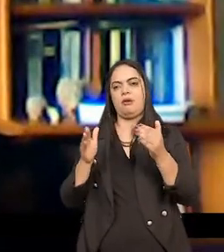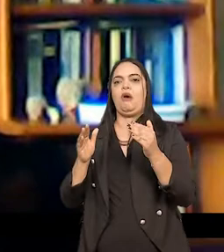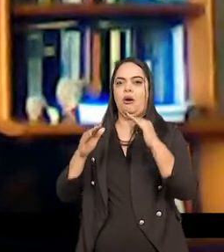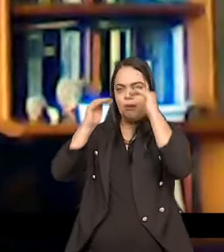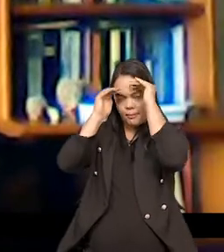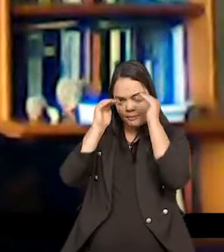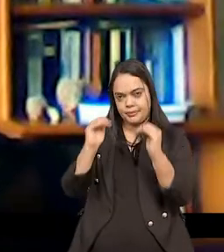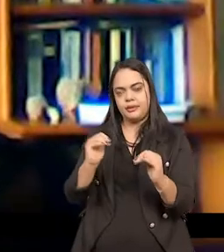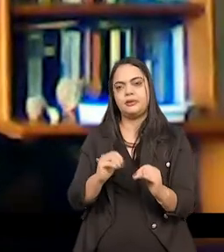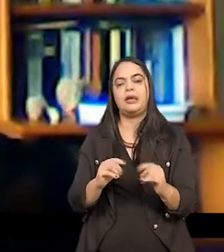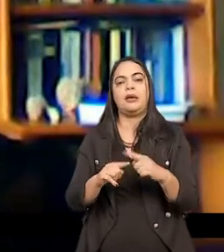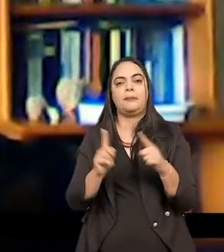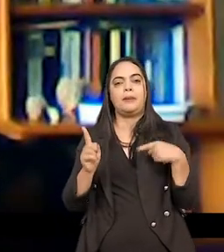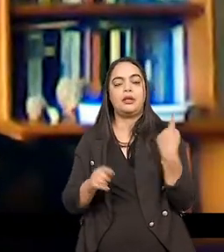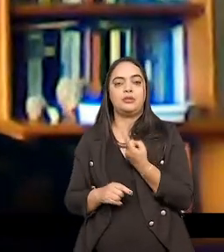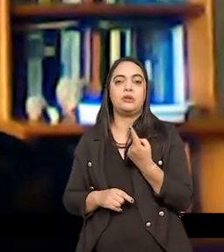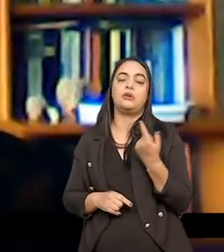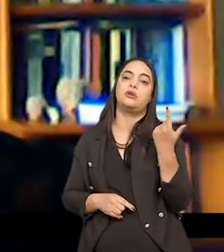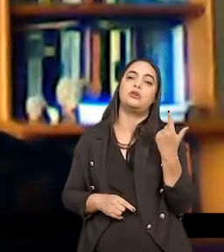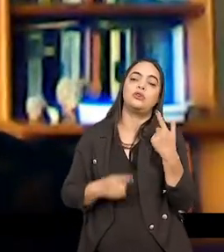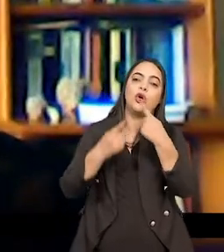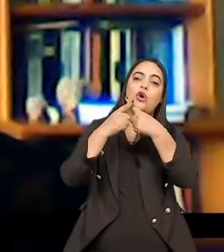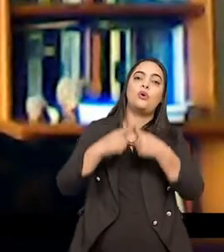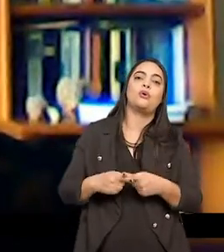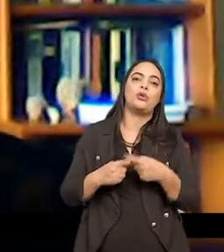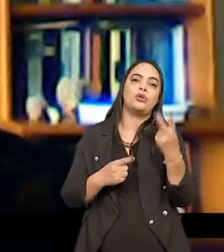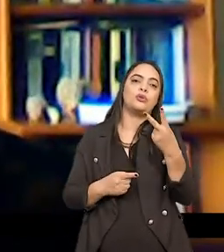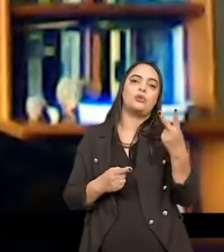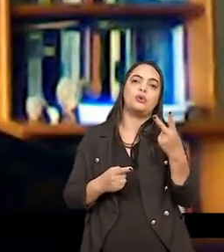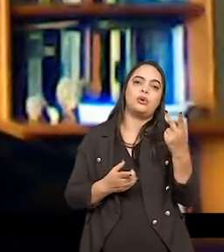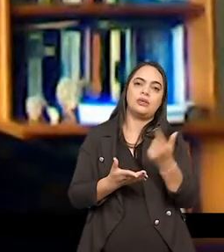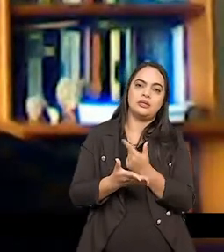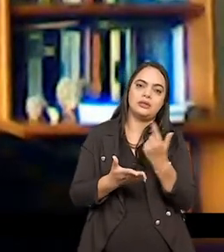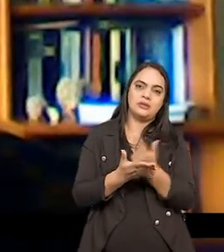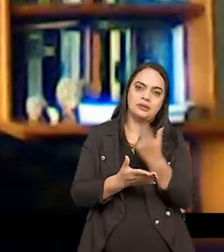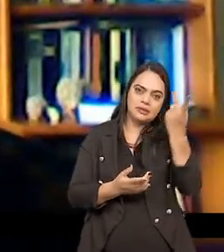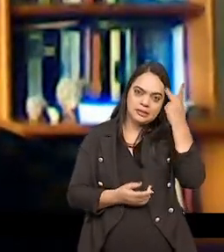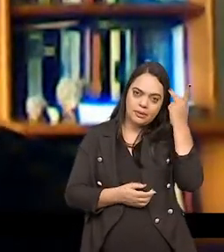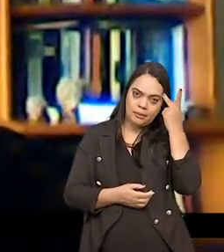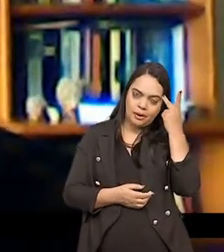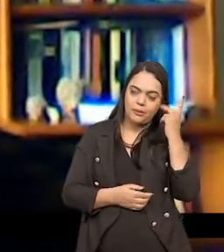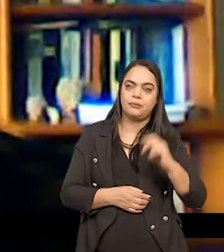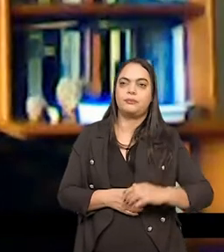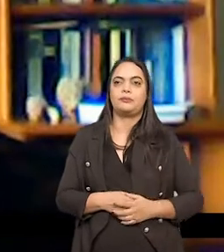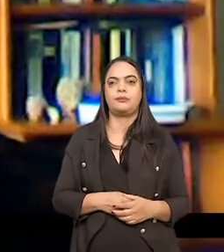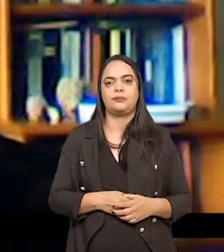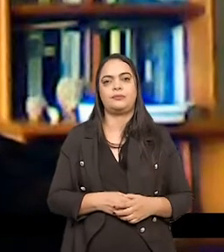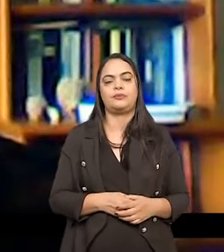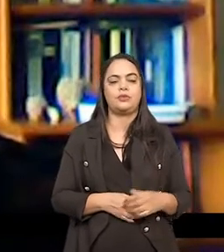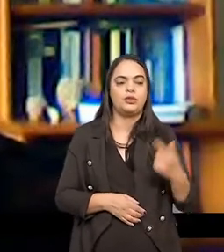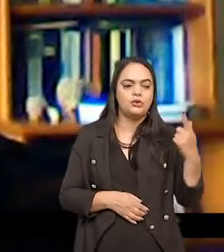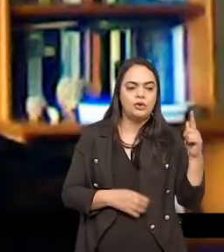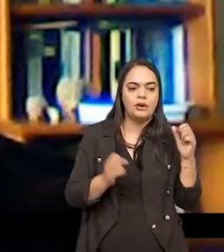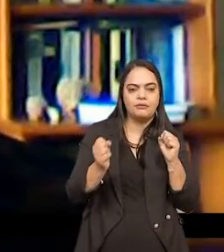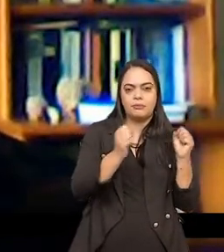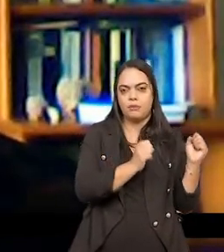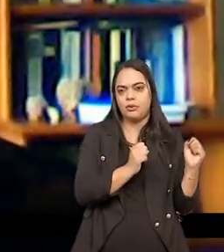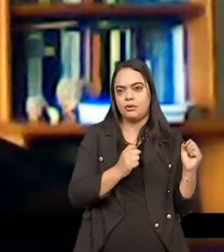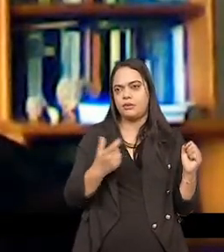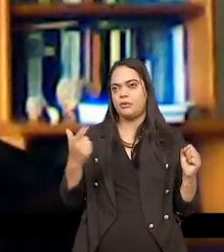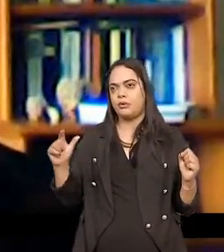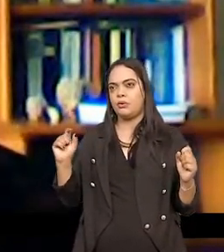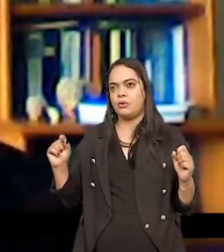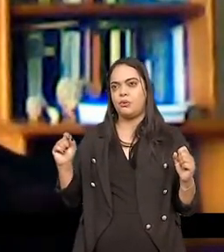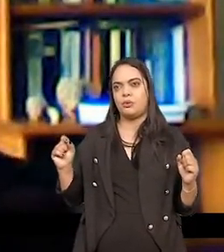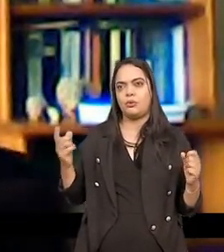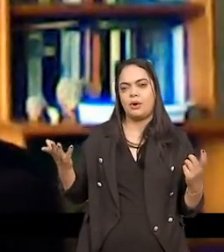dois livros de São Paulo para o prêmio Abel. De um lado, Geografia do Poder. De outro, em pleno tempo de ideologia